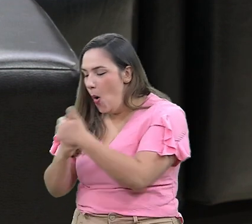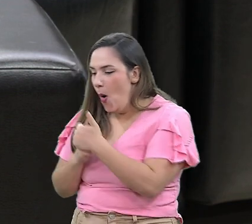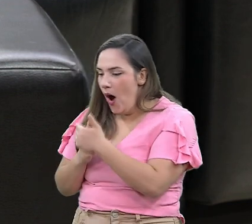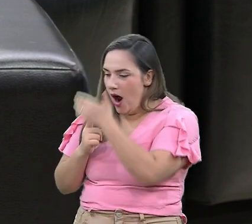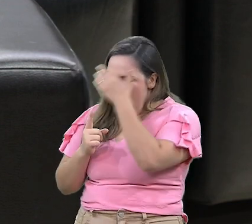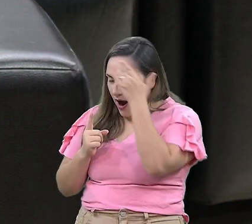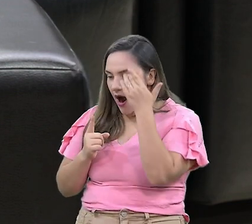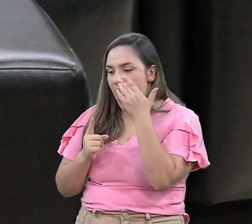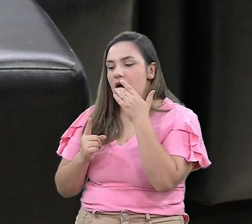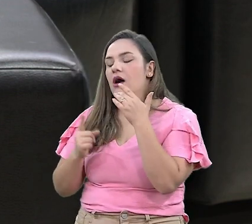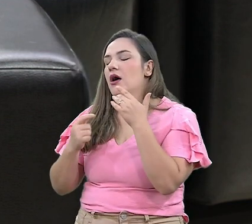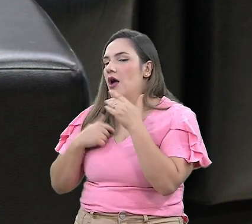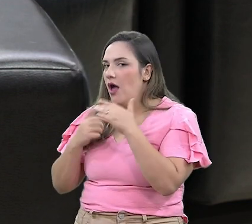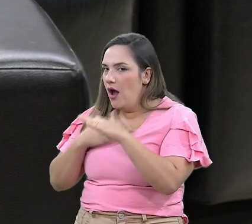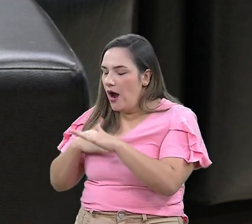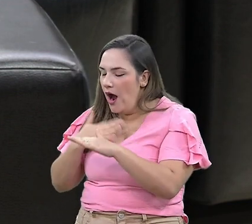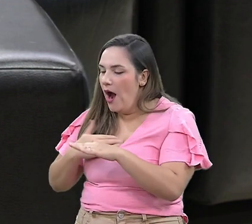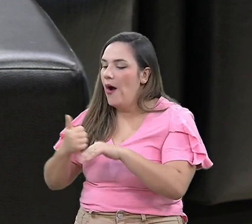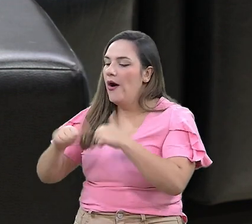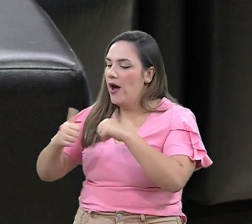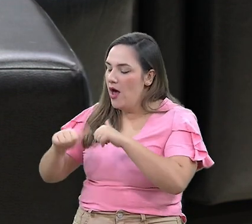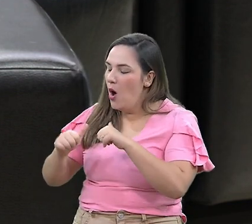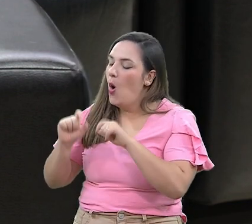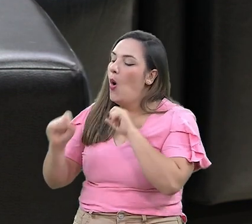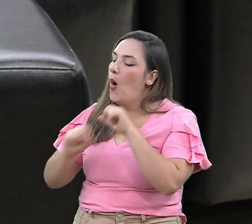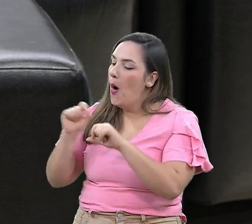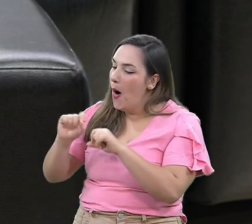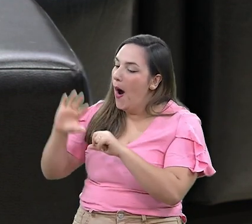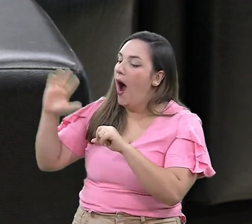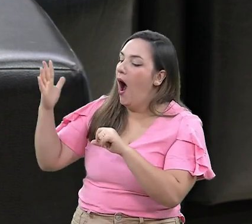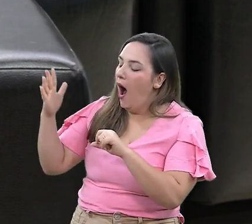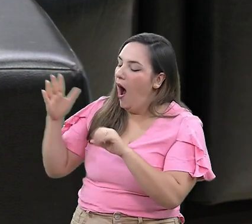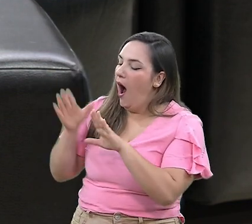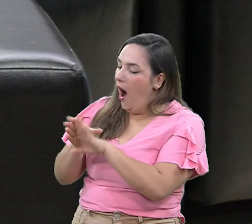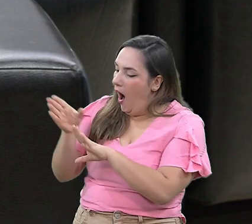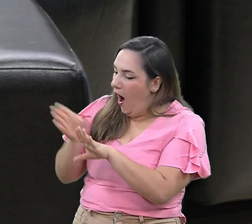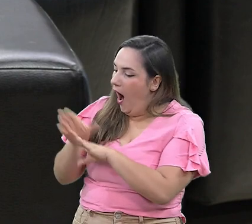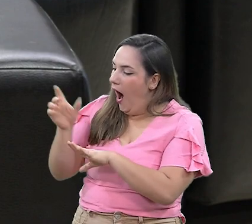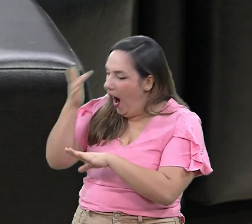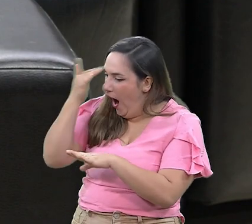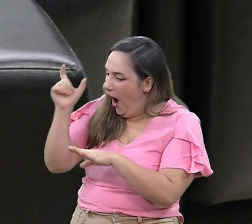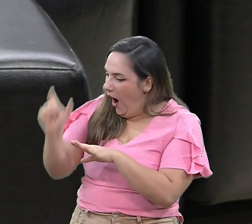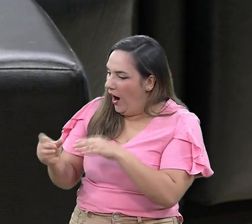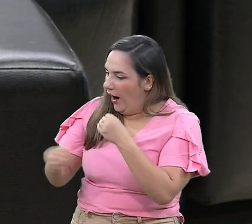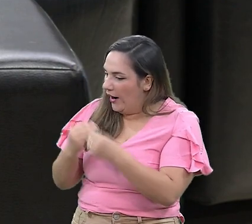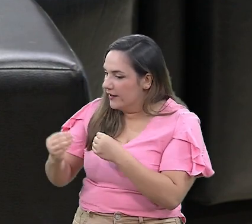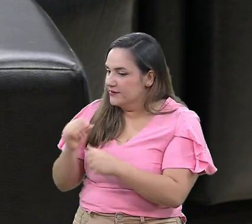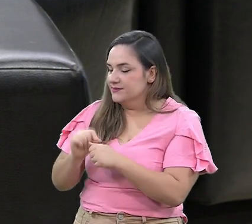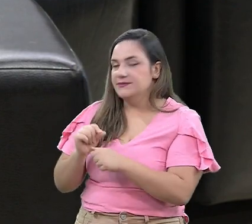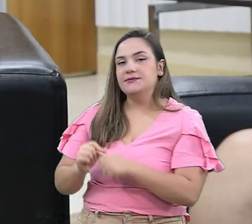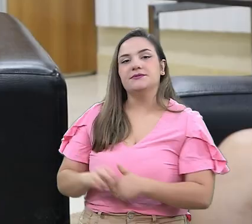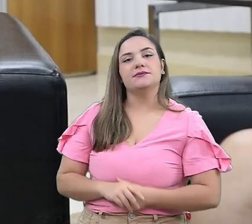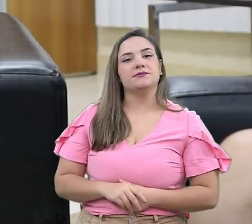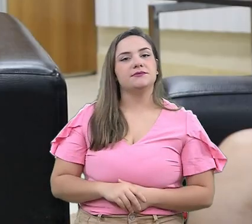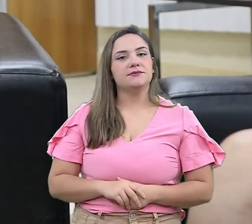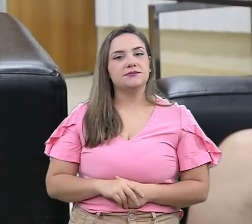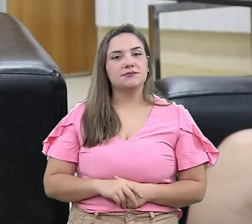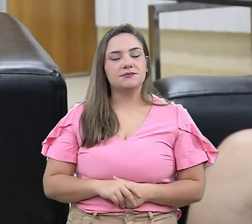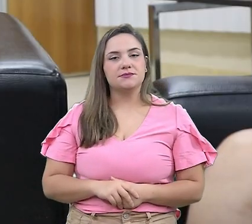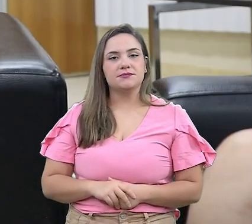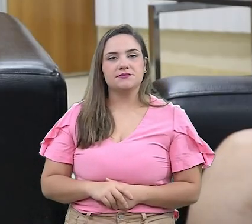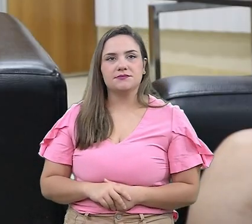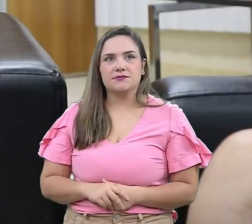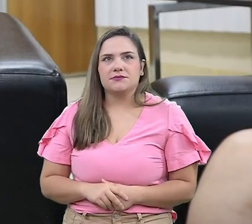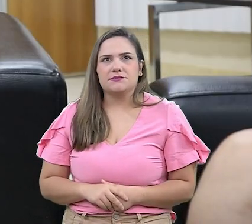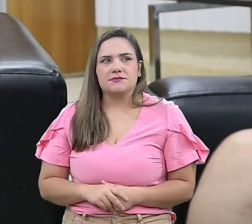acolhimento dessa pessoa, a gente vai analisar e vai orientar essa pessoa como ela tem que proceder. Como que